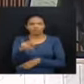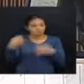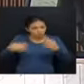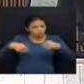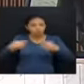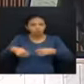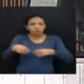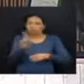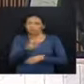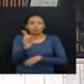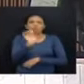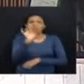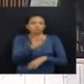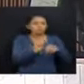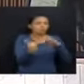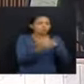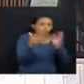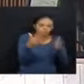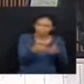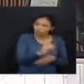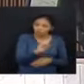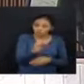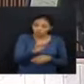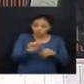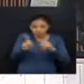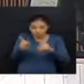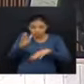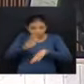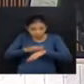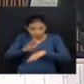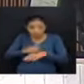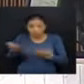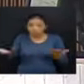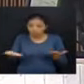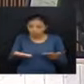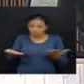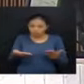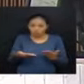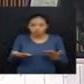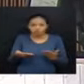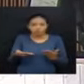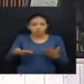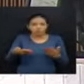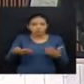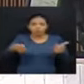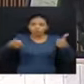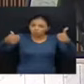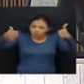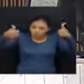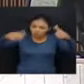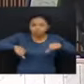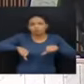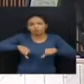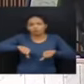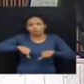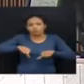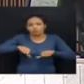não é só para tratamento da convite mas desse momento e ficou mais